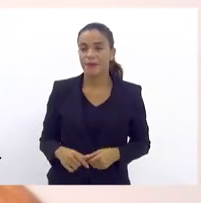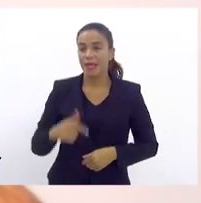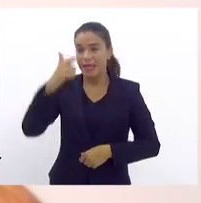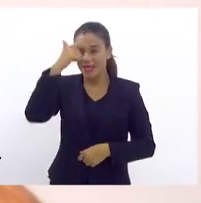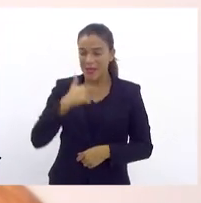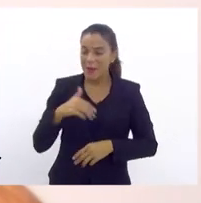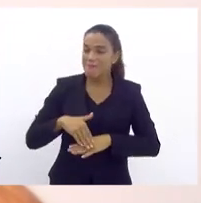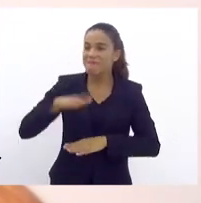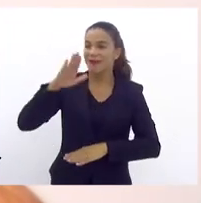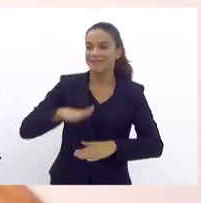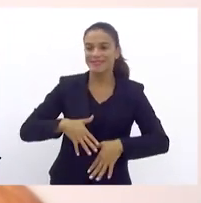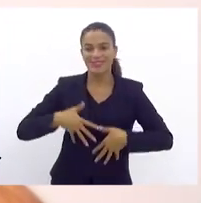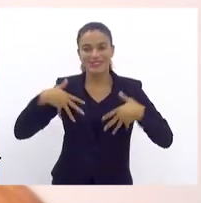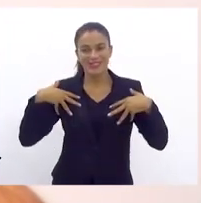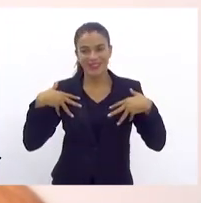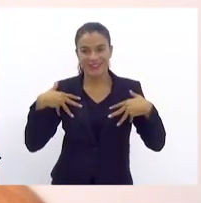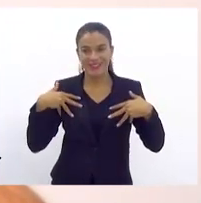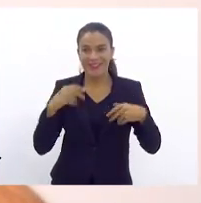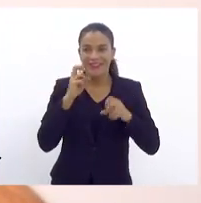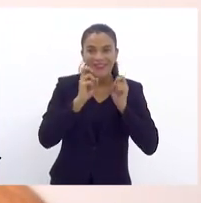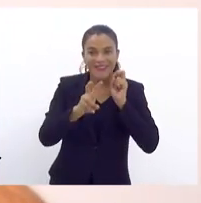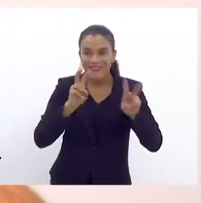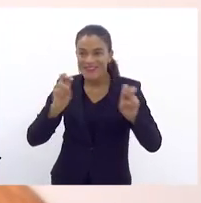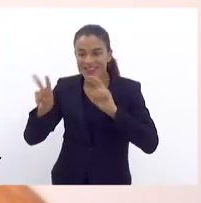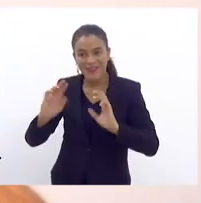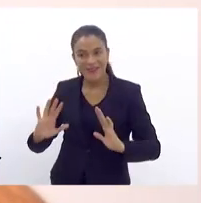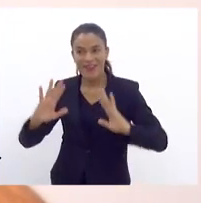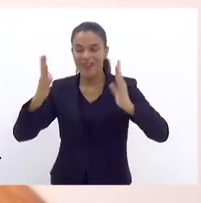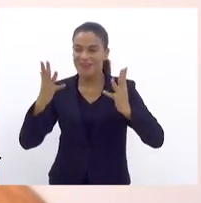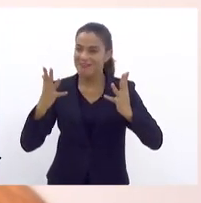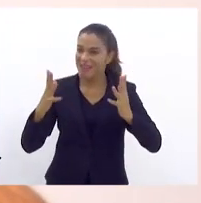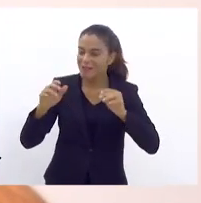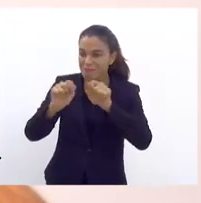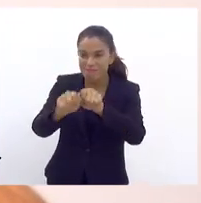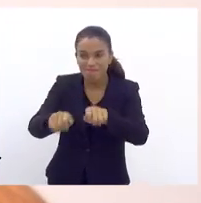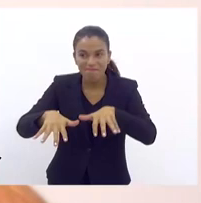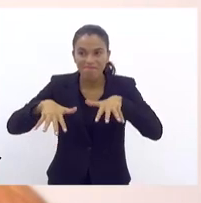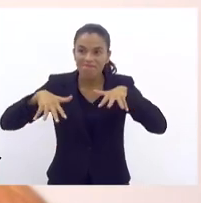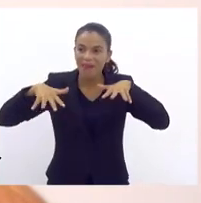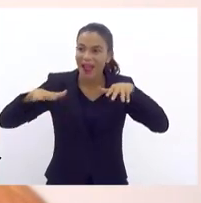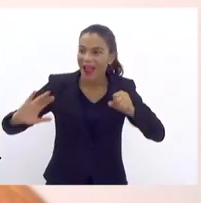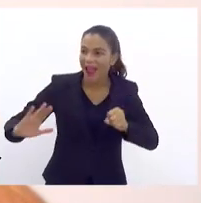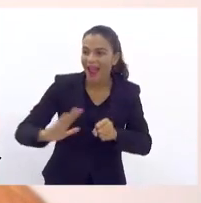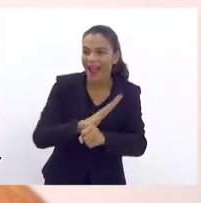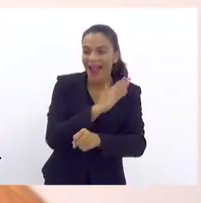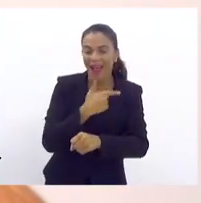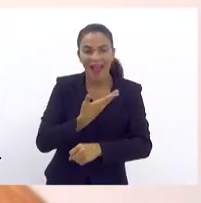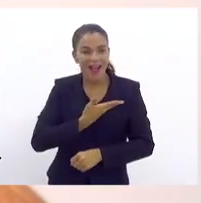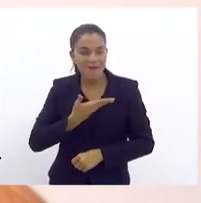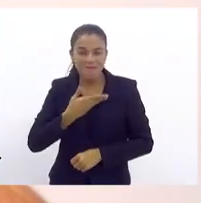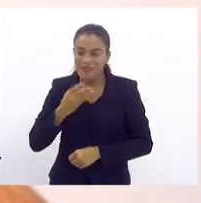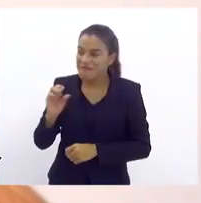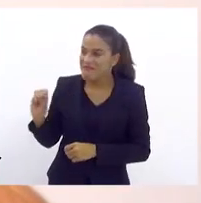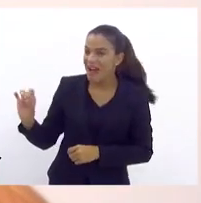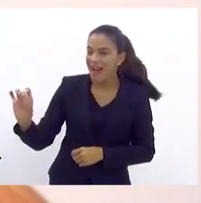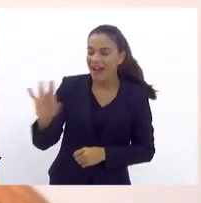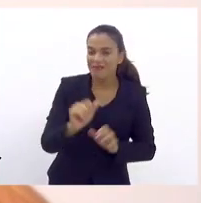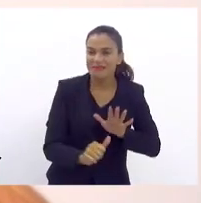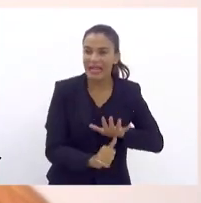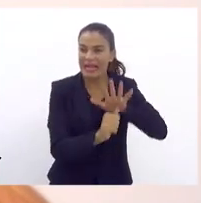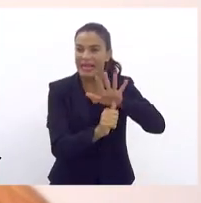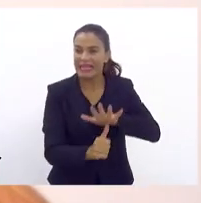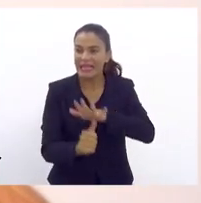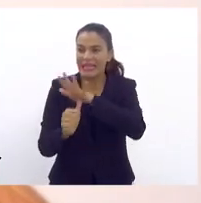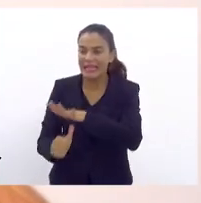tô mais honrado ainda de ver esse evento né tão tão cheio com amigos queridos são vários líderes aqui presente né